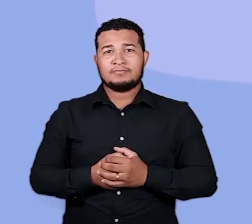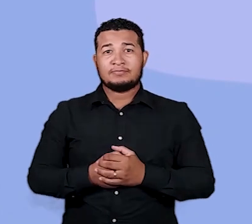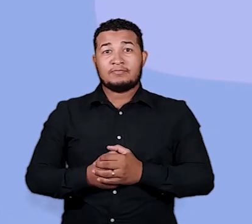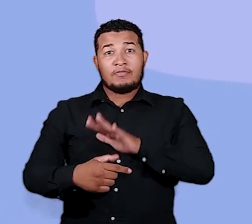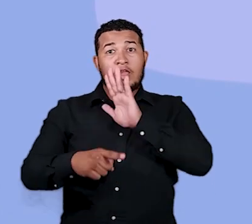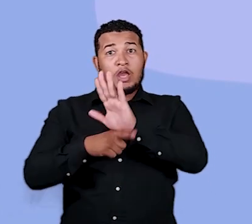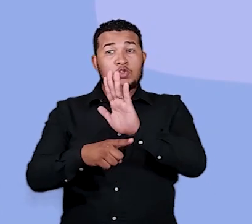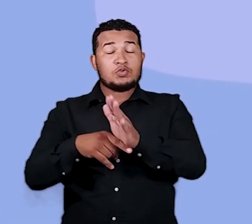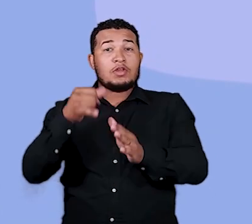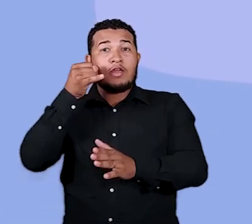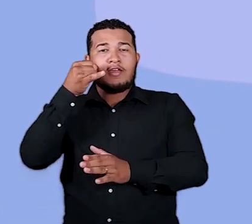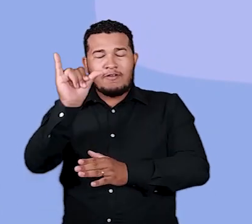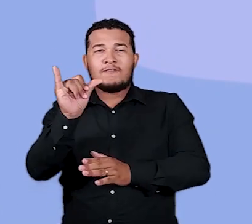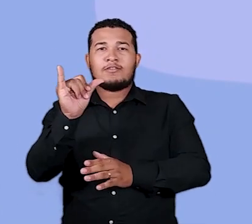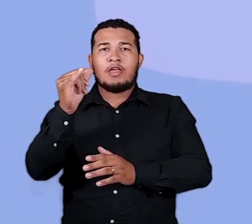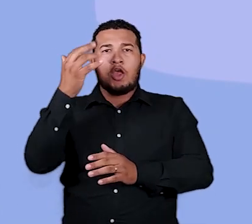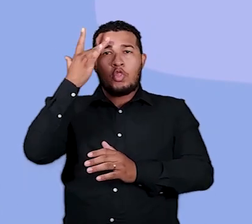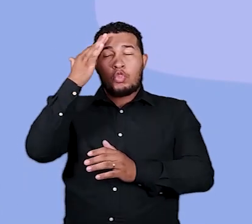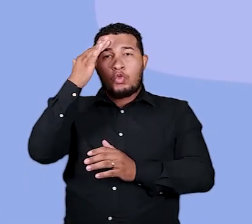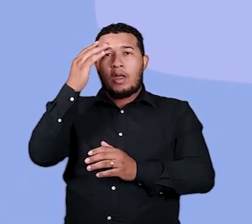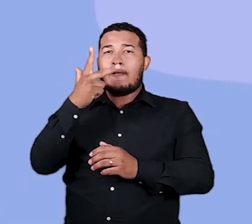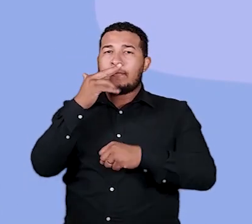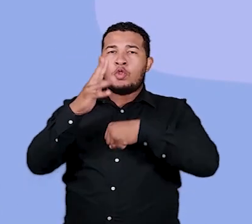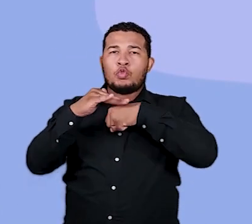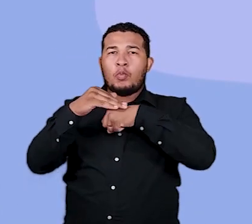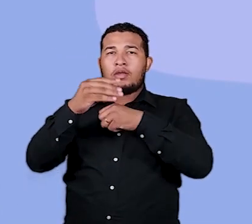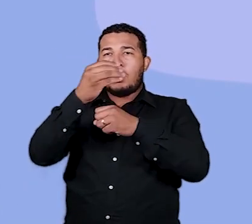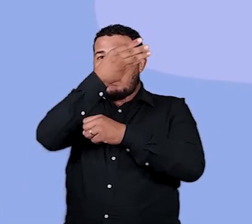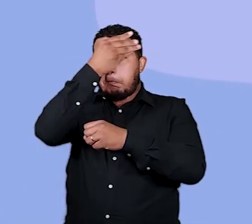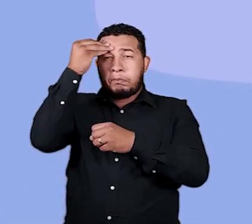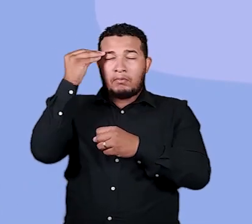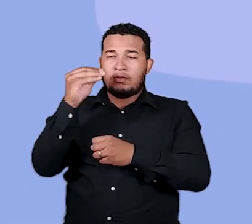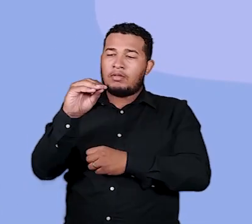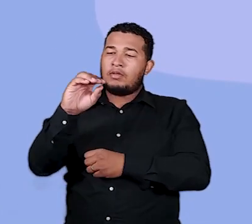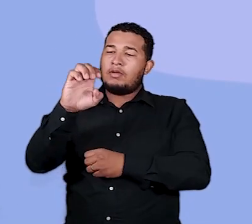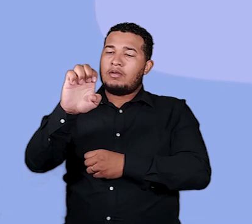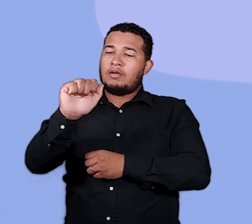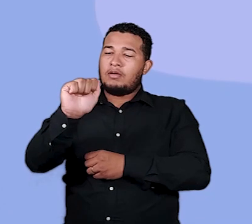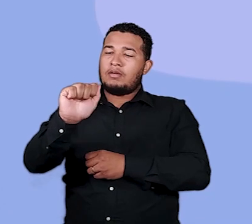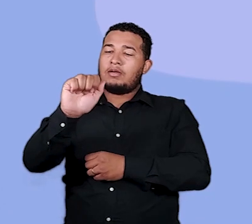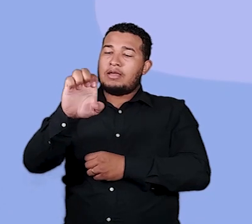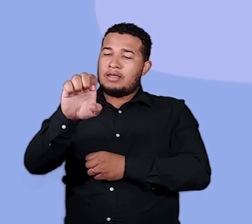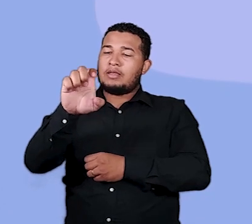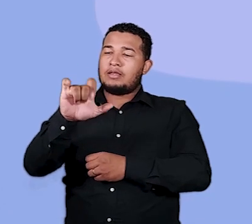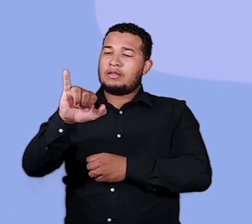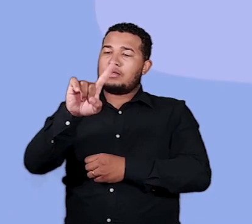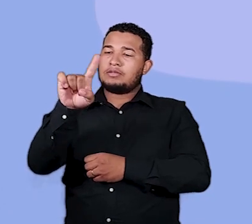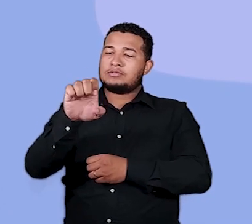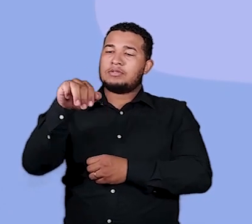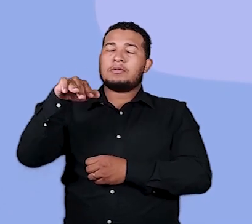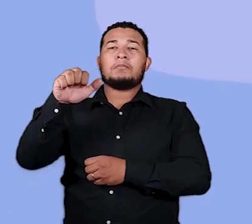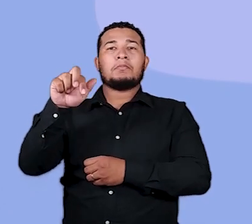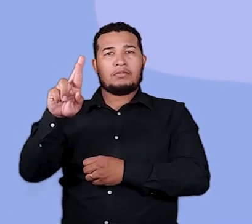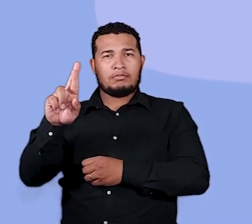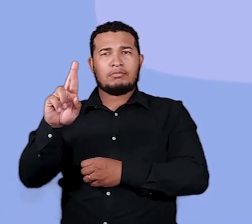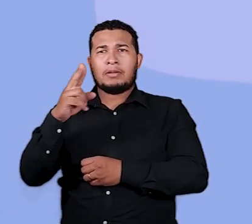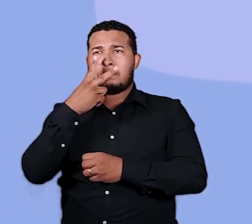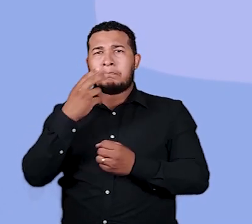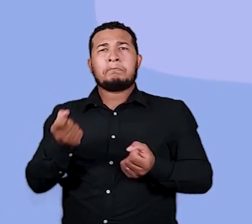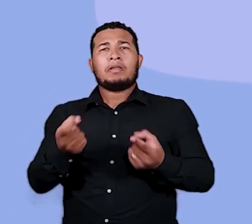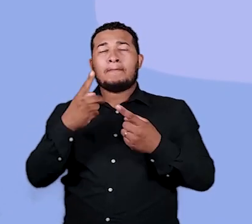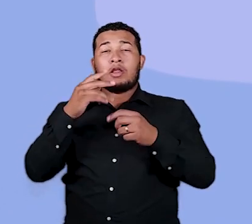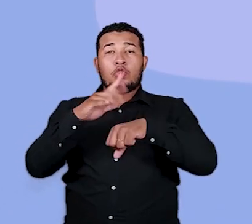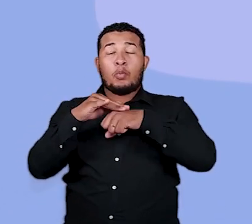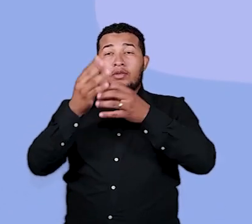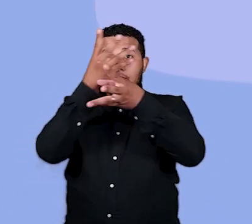benefícios. Ajuda a prevenir o Alzheimer. À medida que vamos envelhecendo, torna-se incrivelmente importante exercitar o